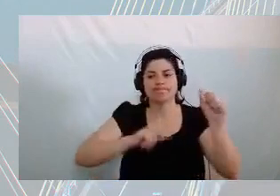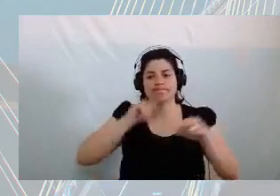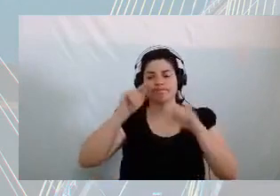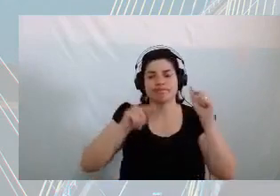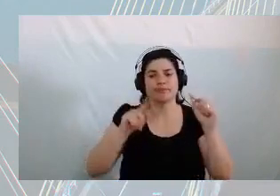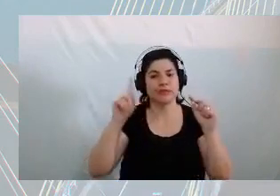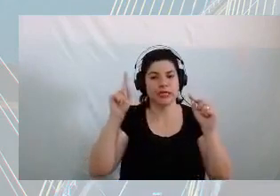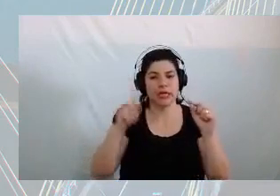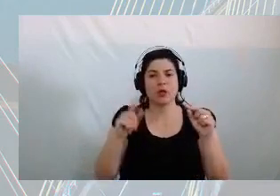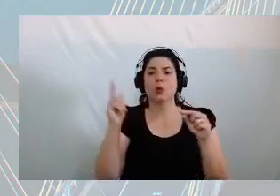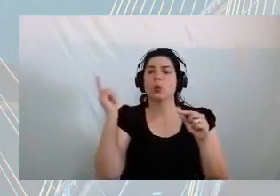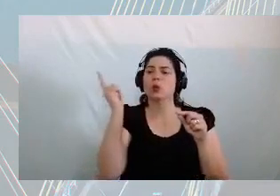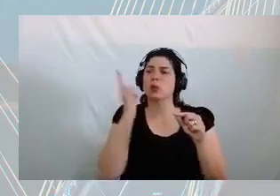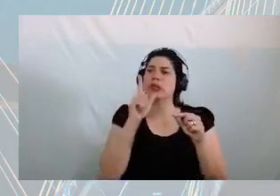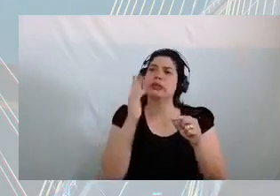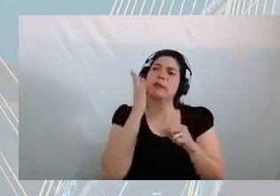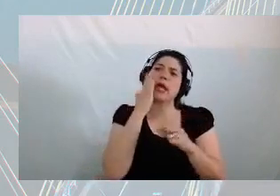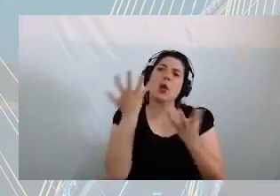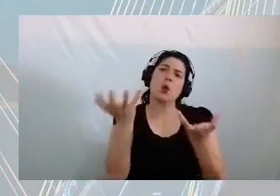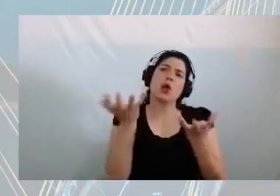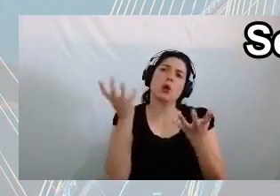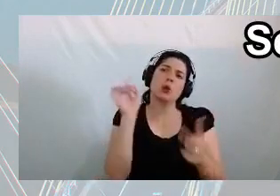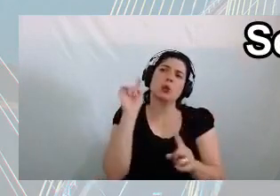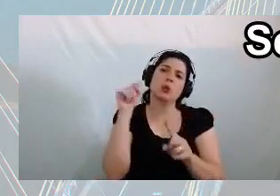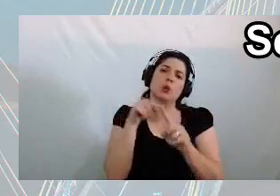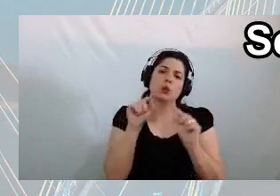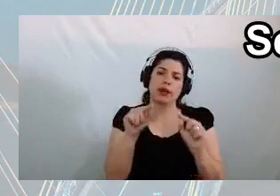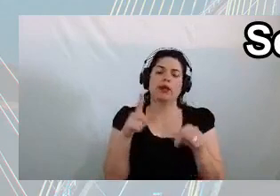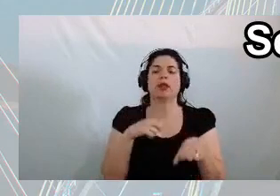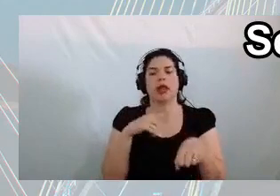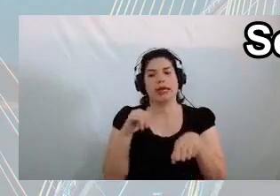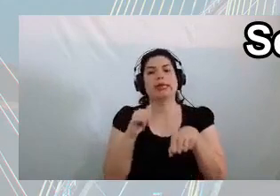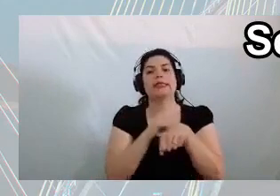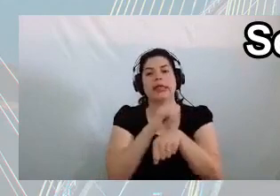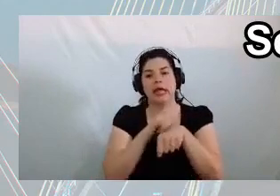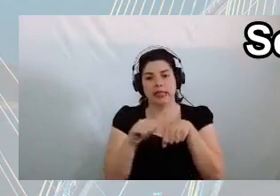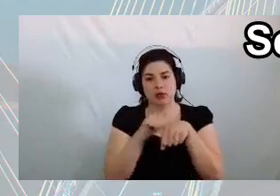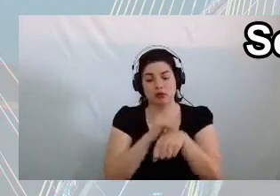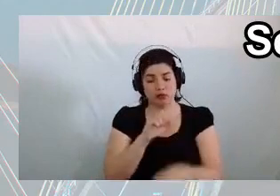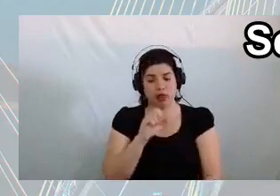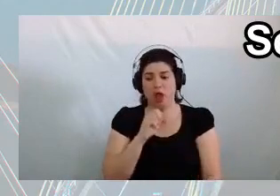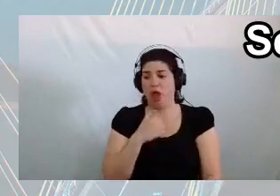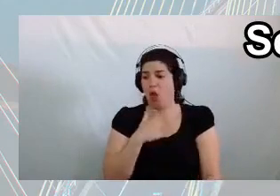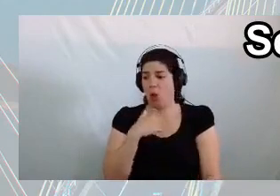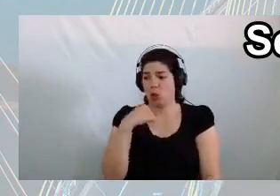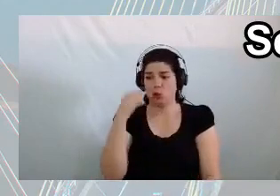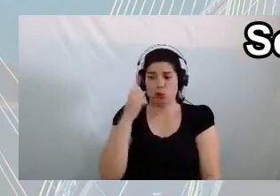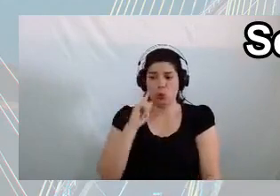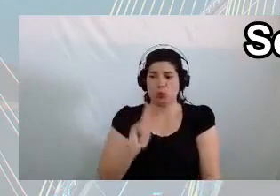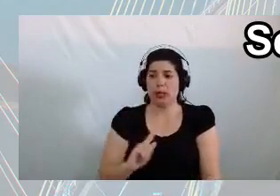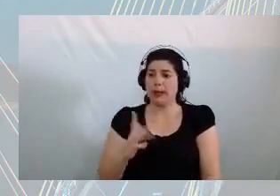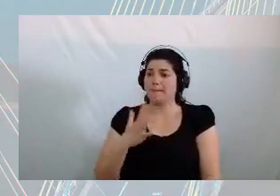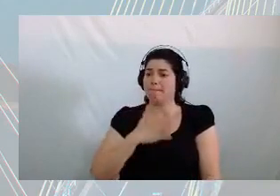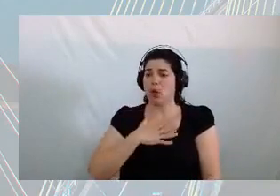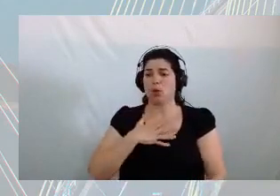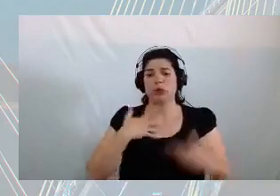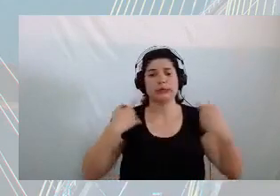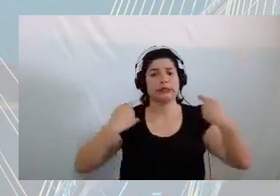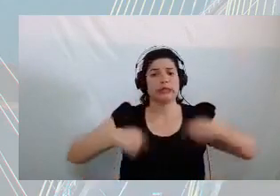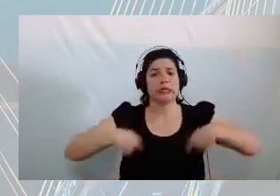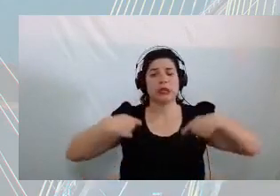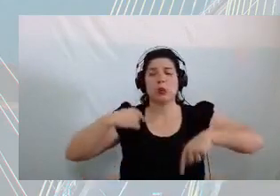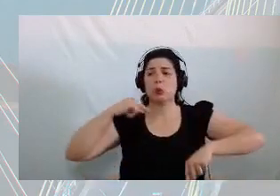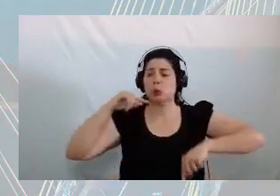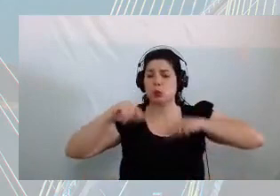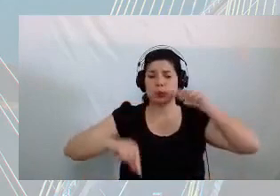para definir onde eu quero chegar, partir do estratégico, né? Se eu não sei quais são as minhas necessidades de negócio, se eu